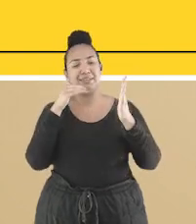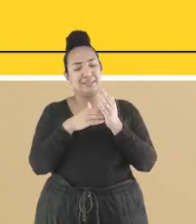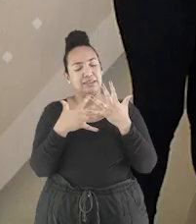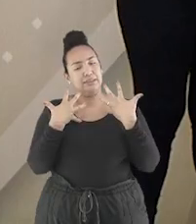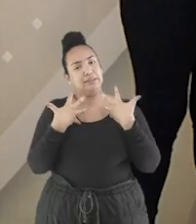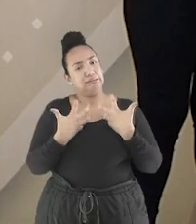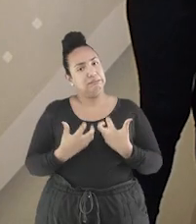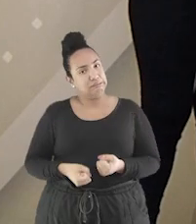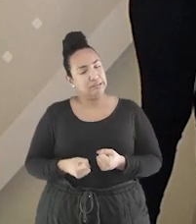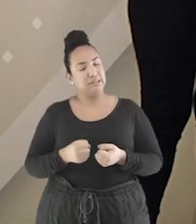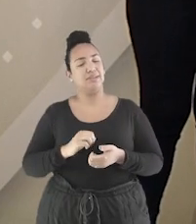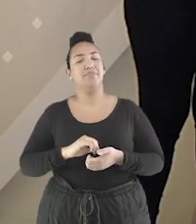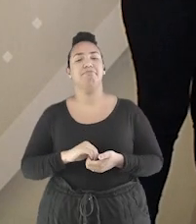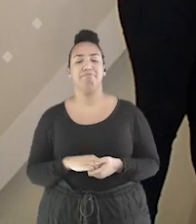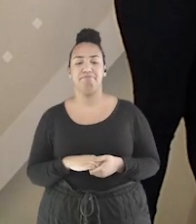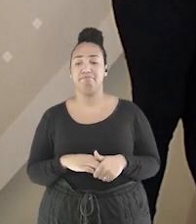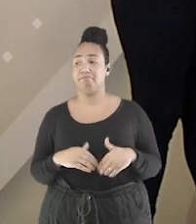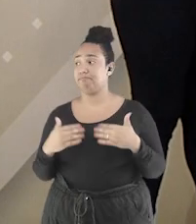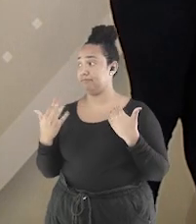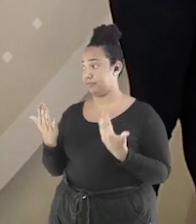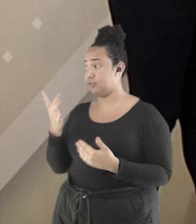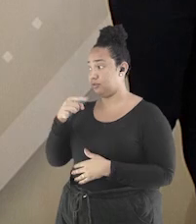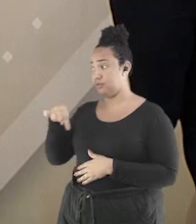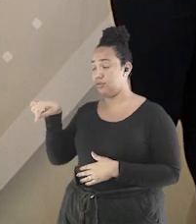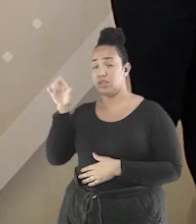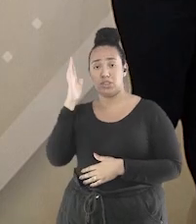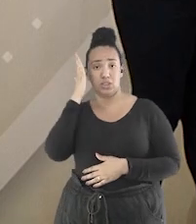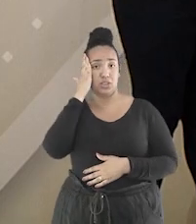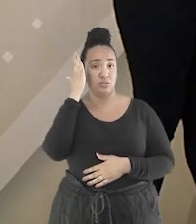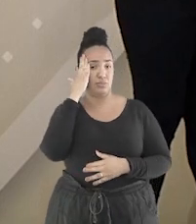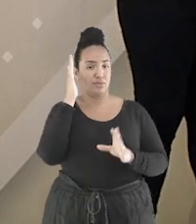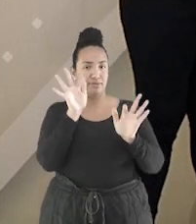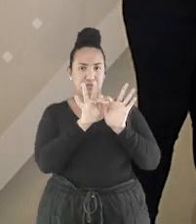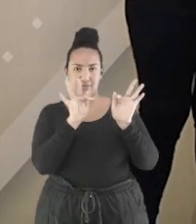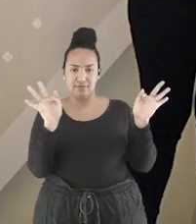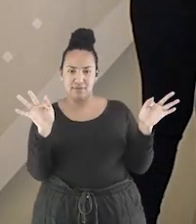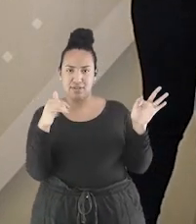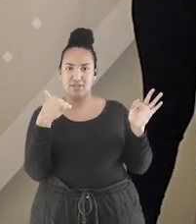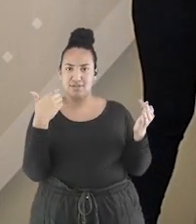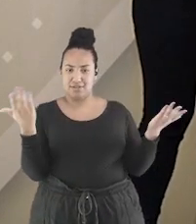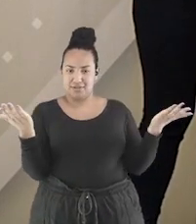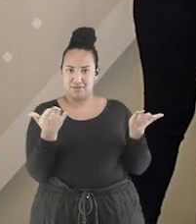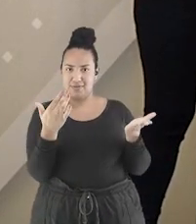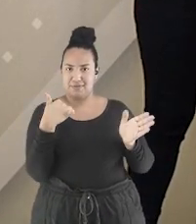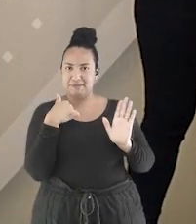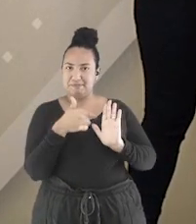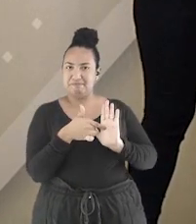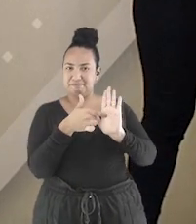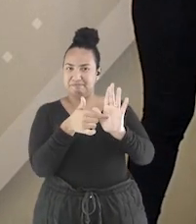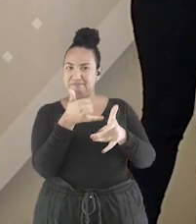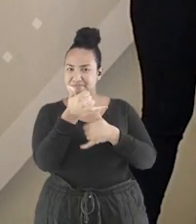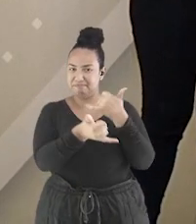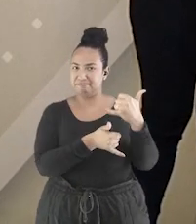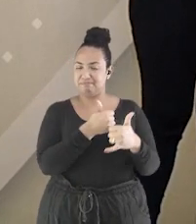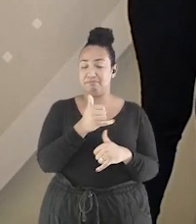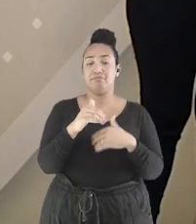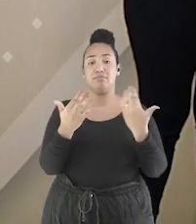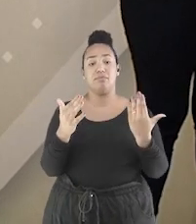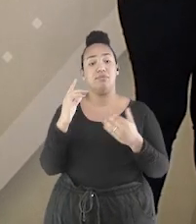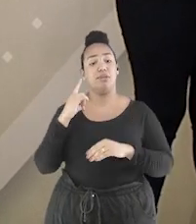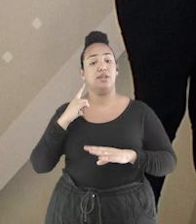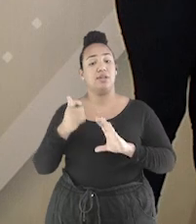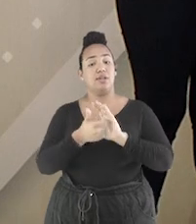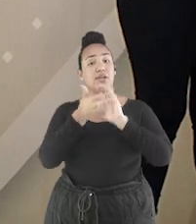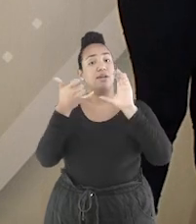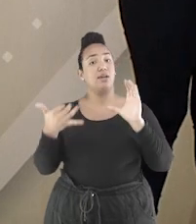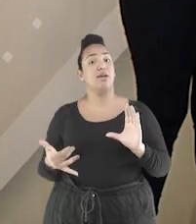exaustão. E Neidiana, sabia que essas expressões idiomáticas que nós acabamos de usar no nosso jogo têm uma característica